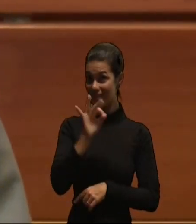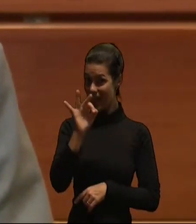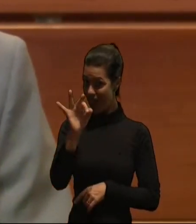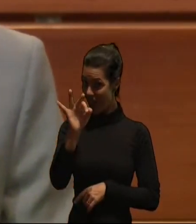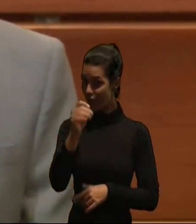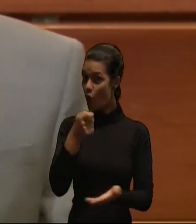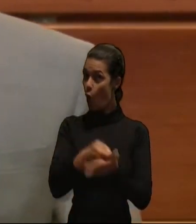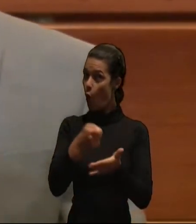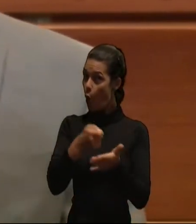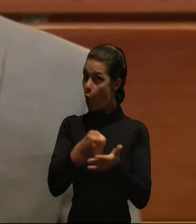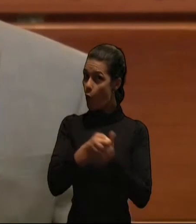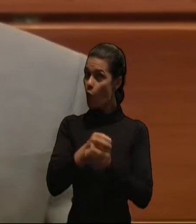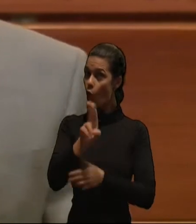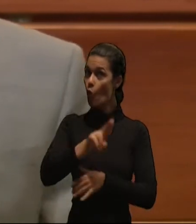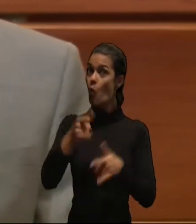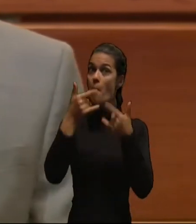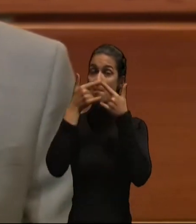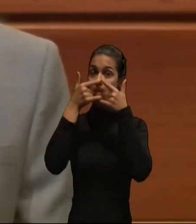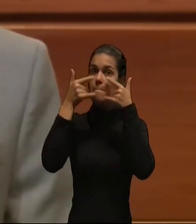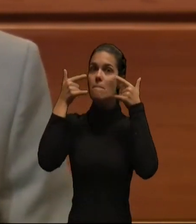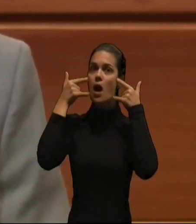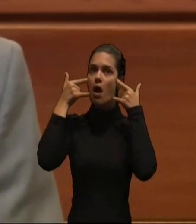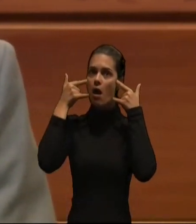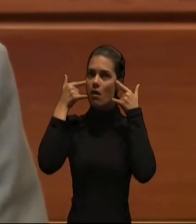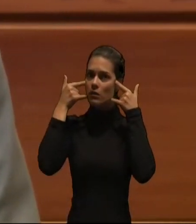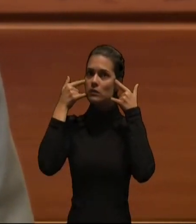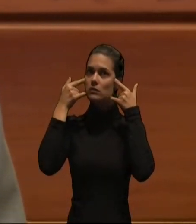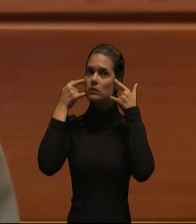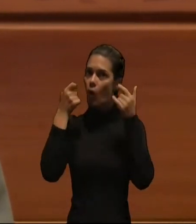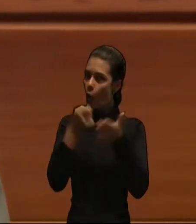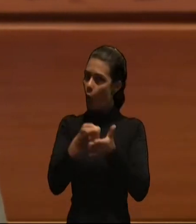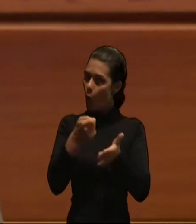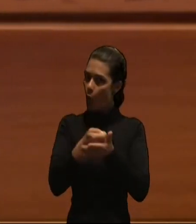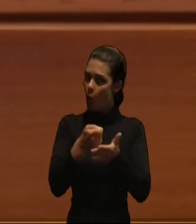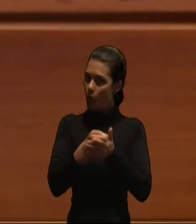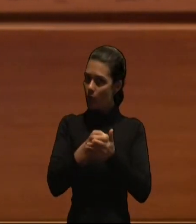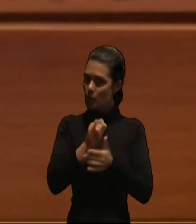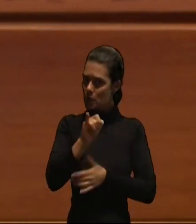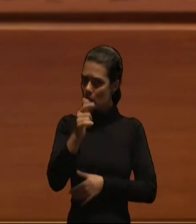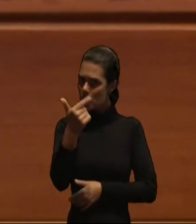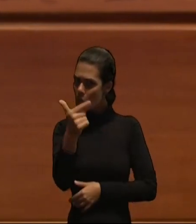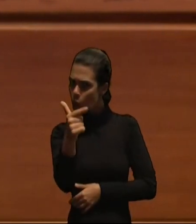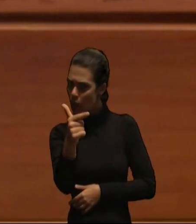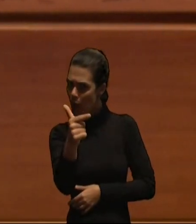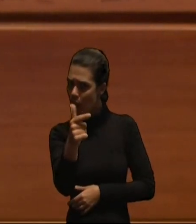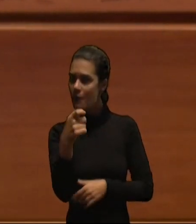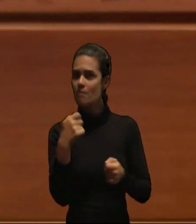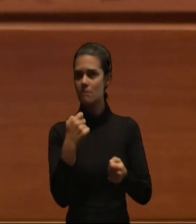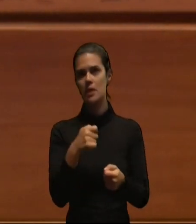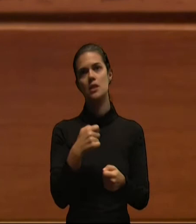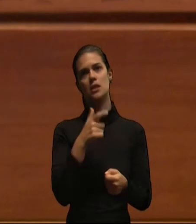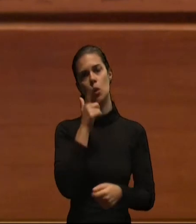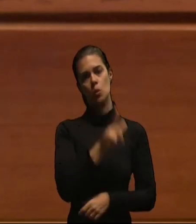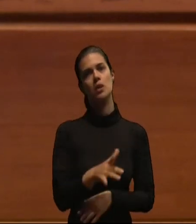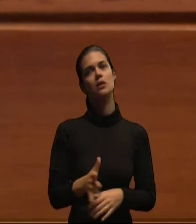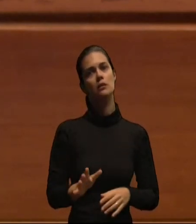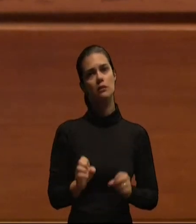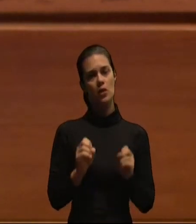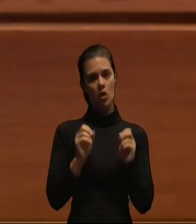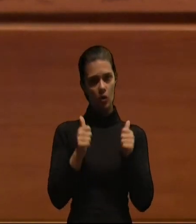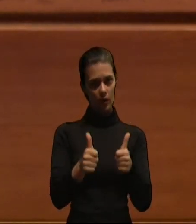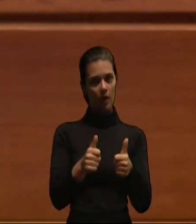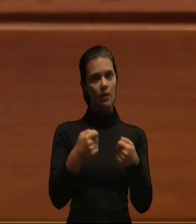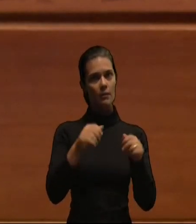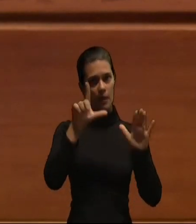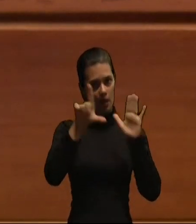será obrigatório o uso das máscaras. Então, se você não tem, você precisa providenciar para que você esteja dentro da